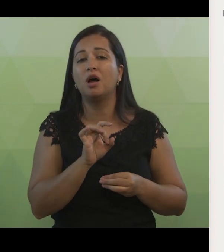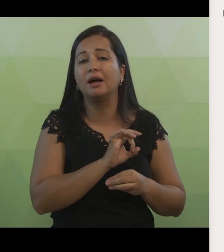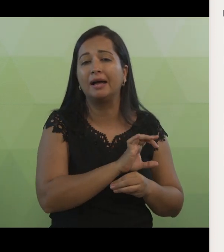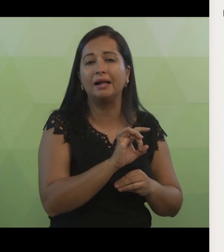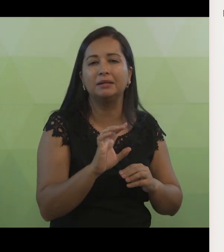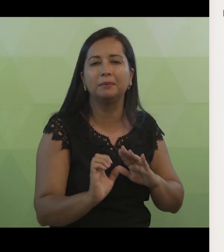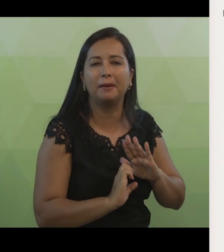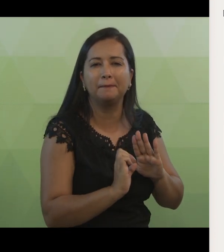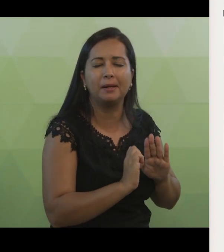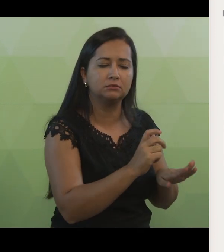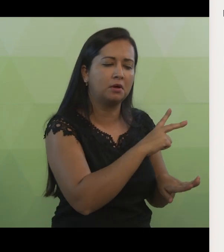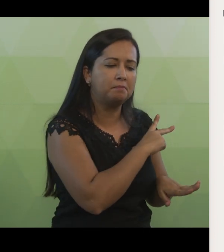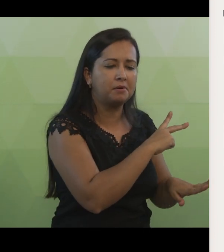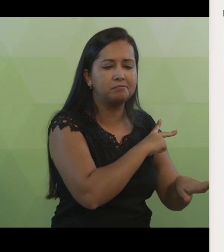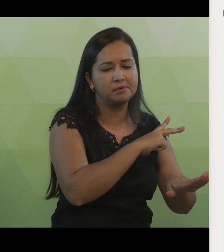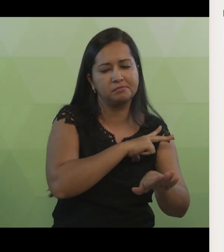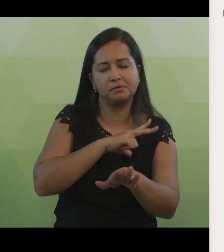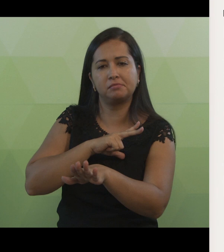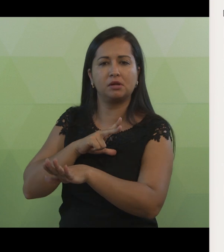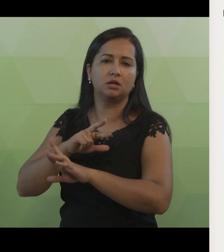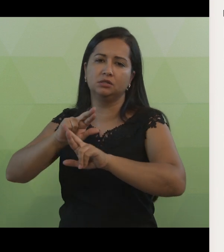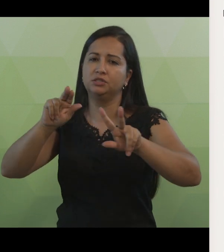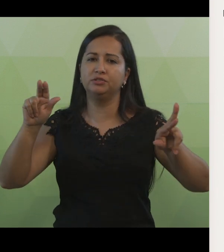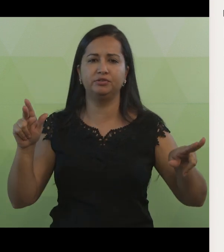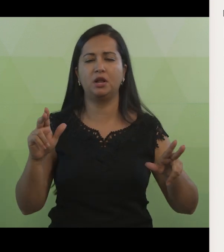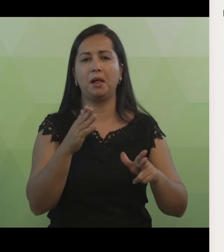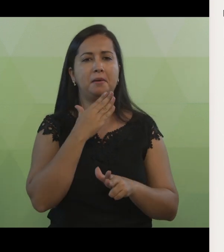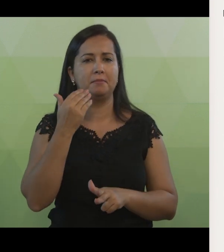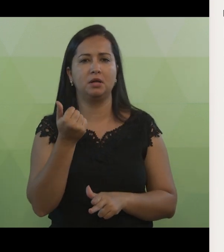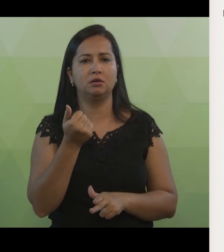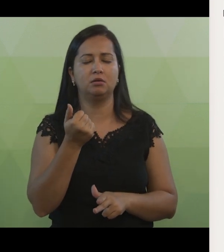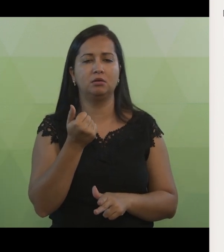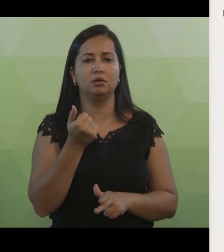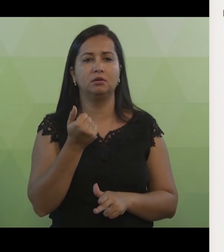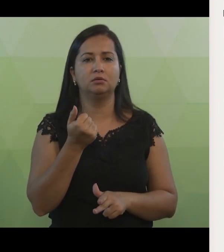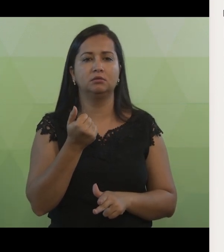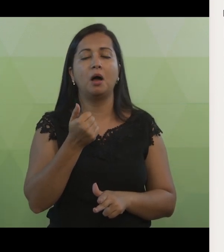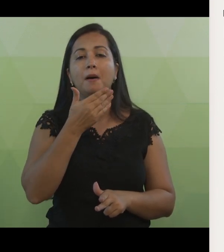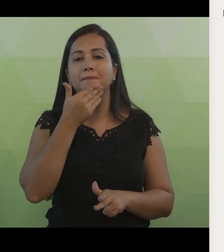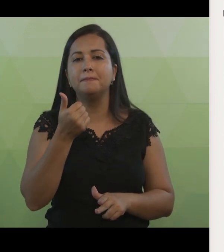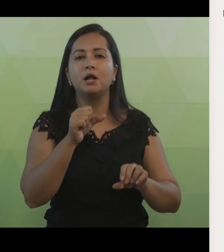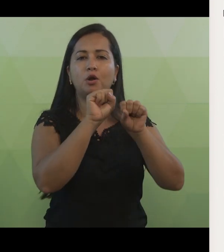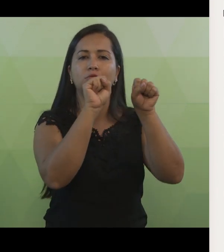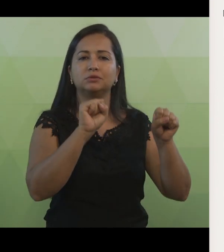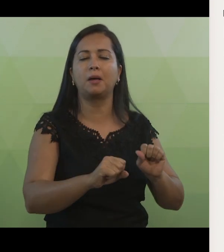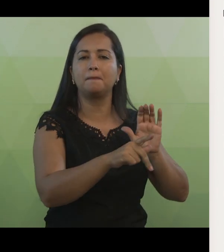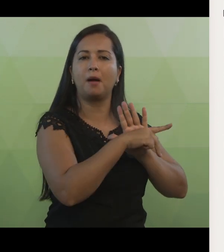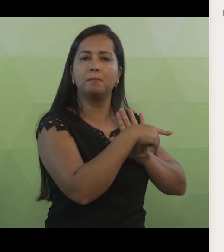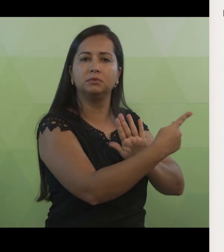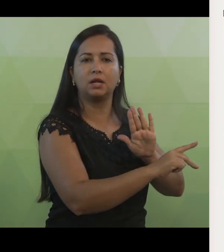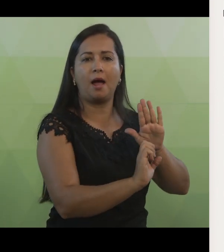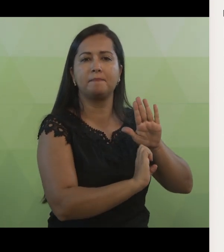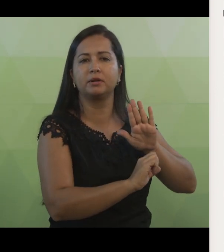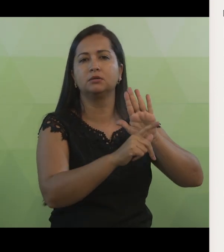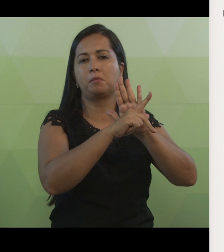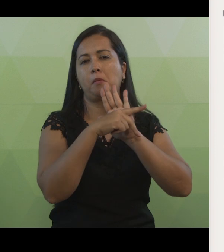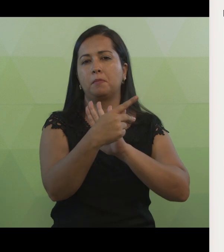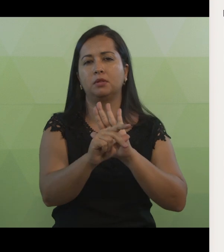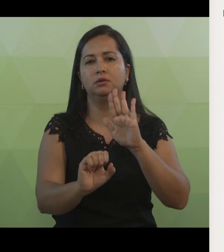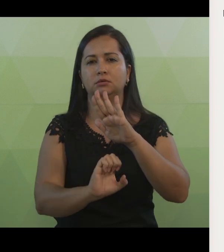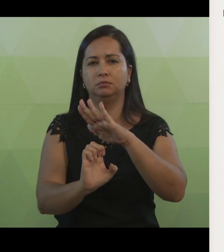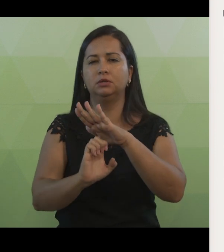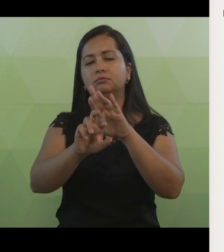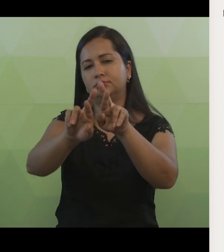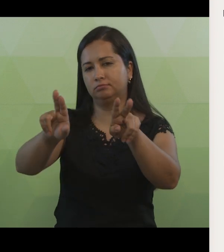cada serviço, às vezes, tem suas peculiaridades. Então, o ideal seria utilizar um sistema próprio para aquele tipo de processo.